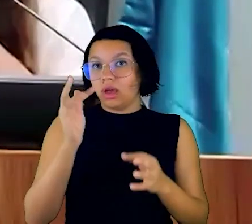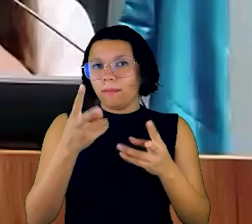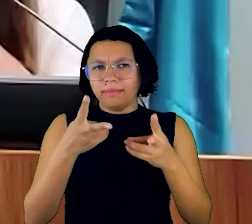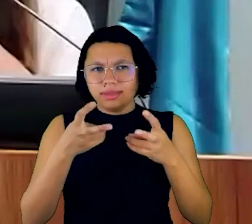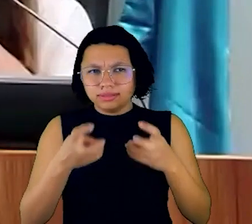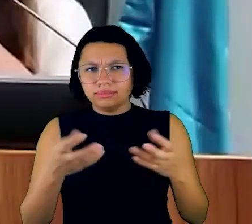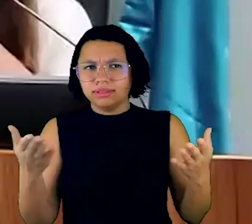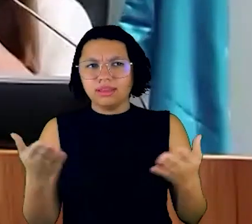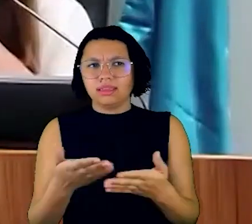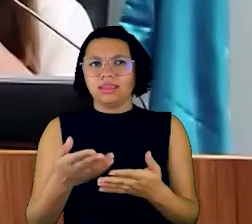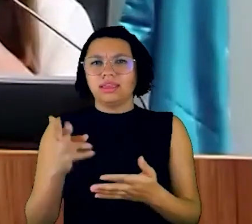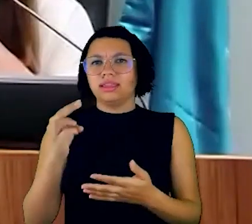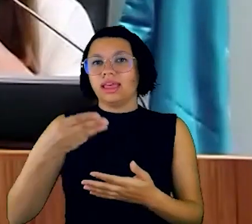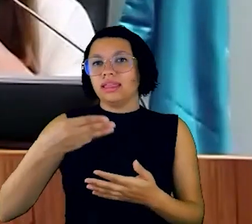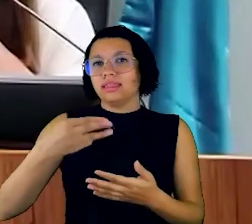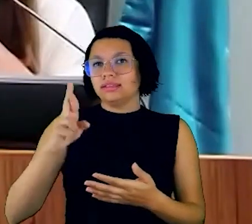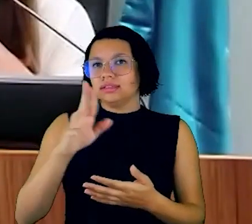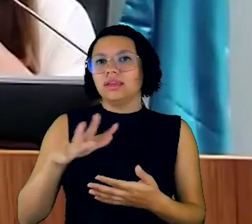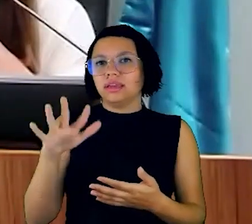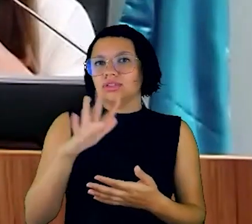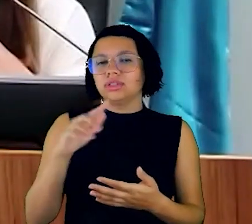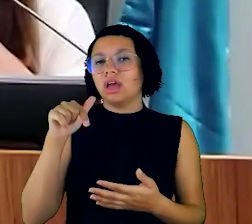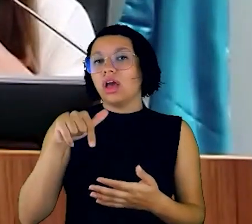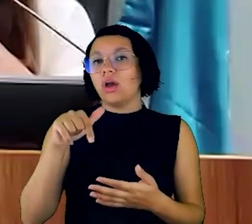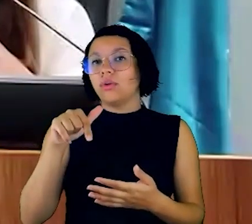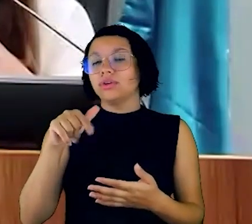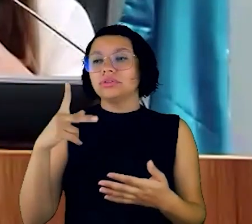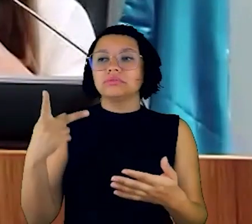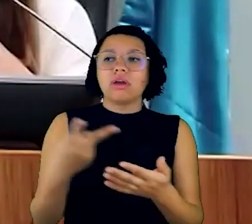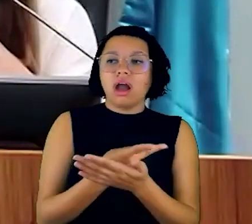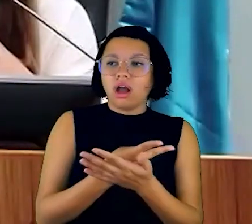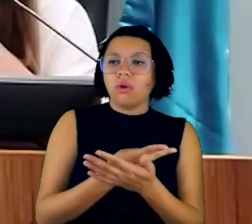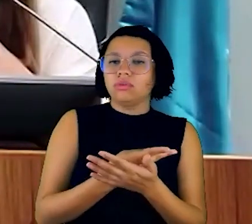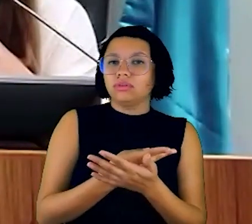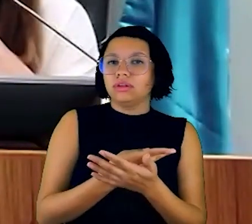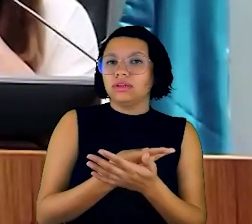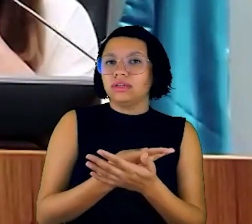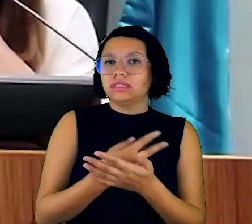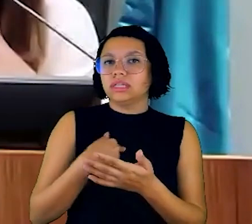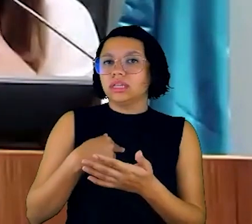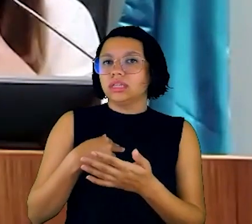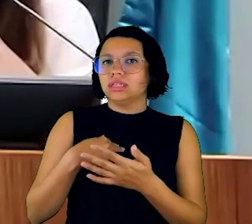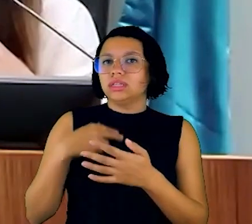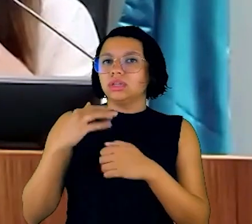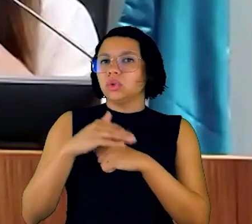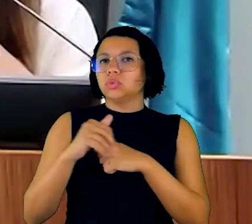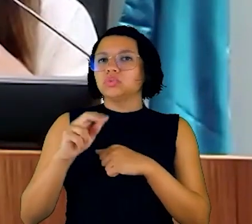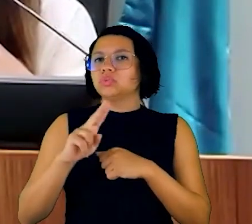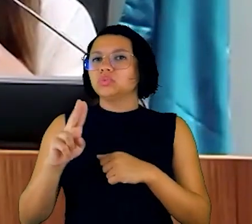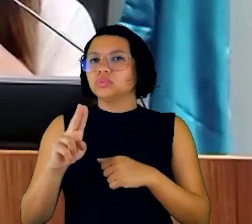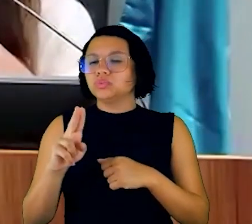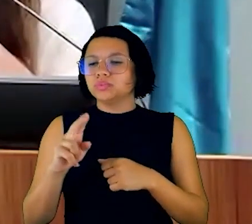na Terceira Região. Esse é um fenômeno que eu chamaria,